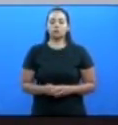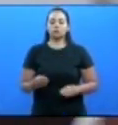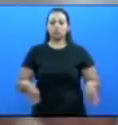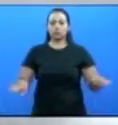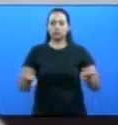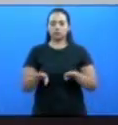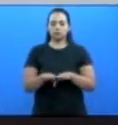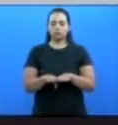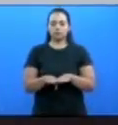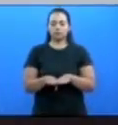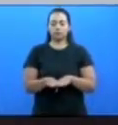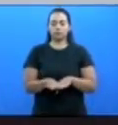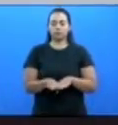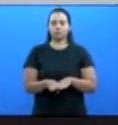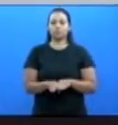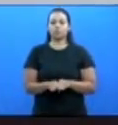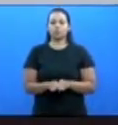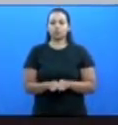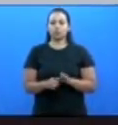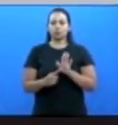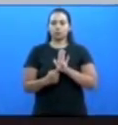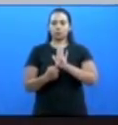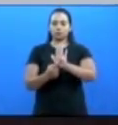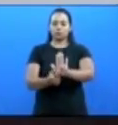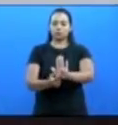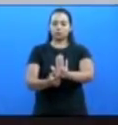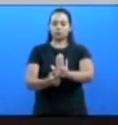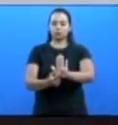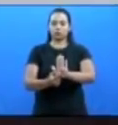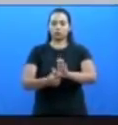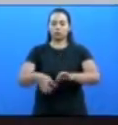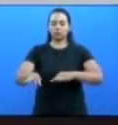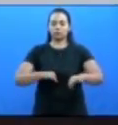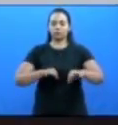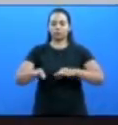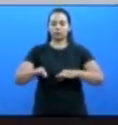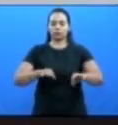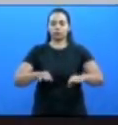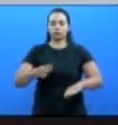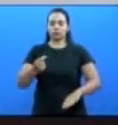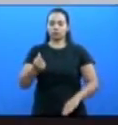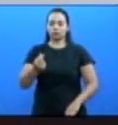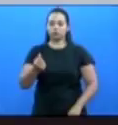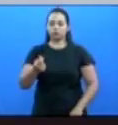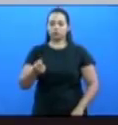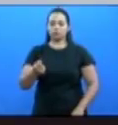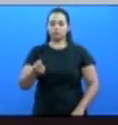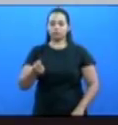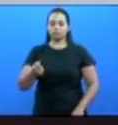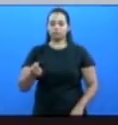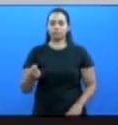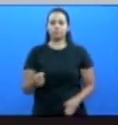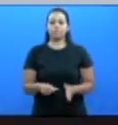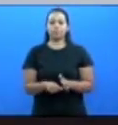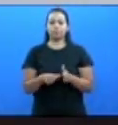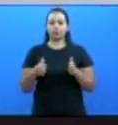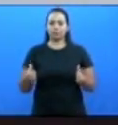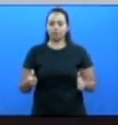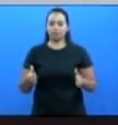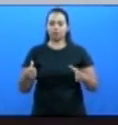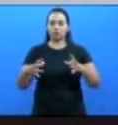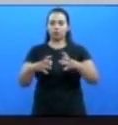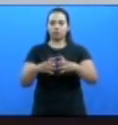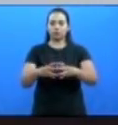emendas apresentados pela Comissão de Finanças e Orçamento. Então, nós votaremos as emendas apresentadas pela comissão